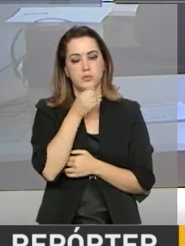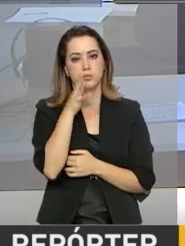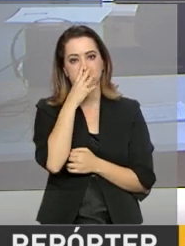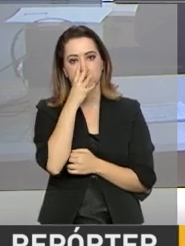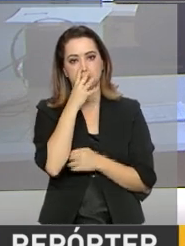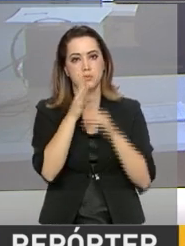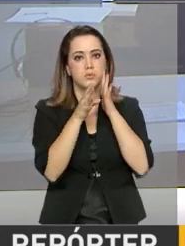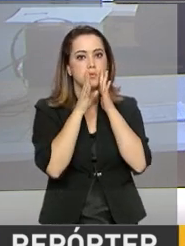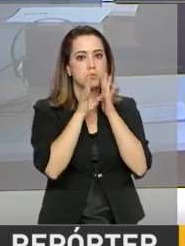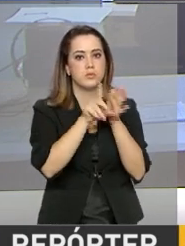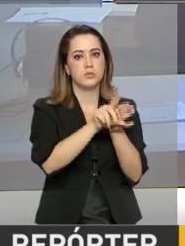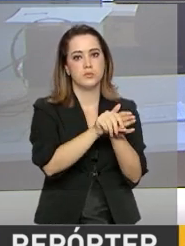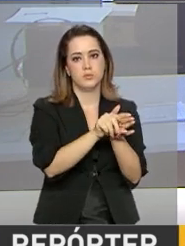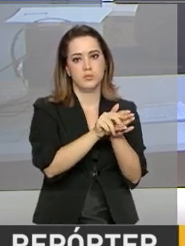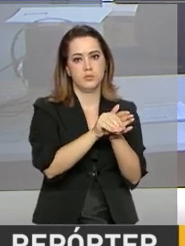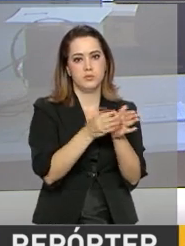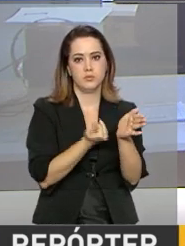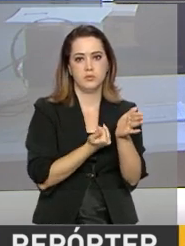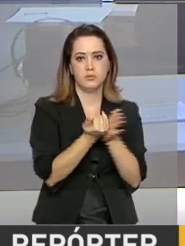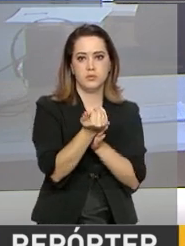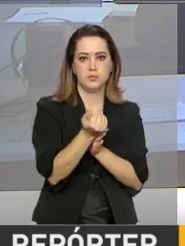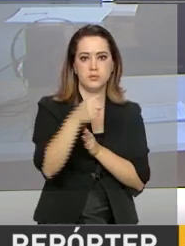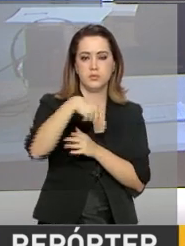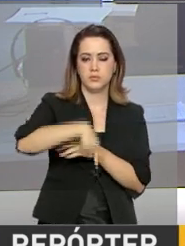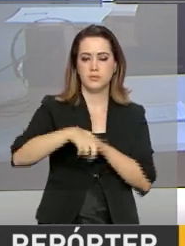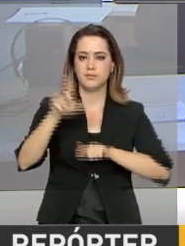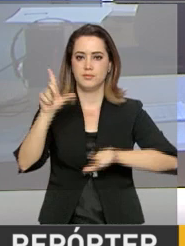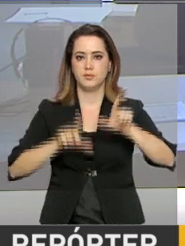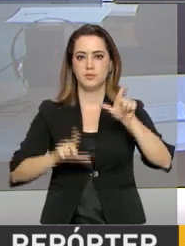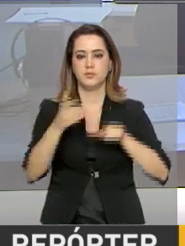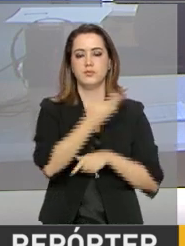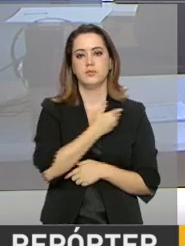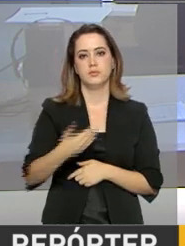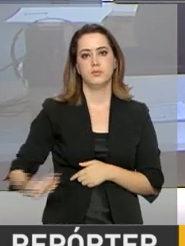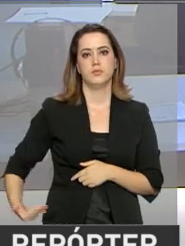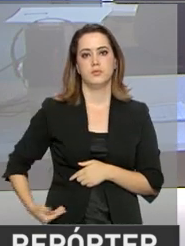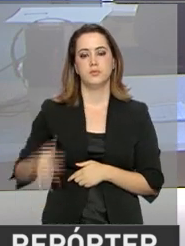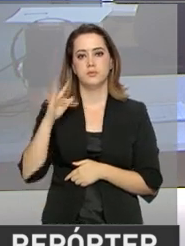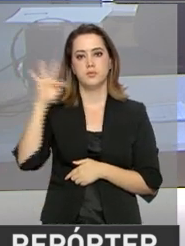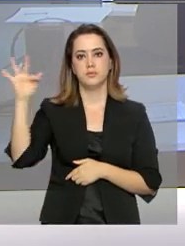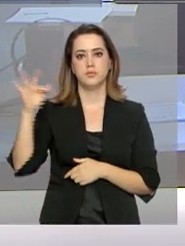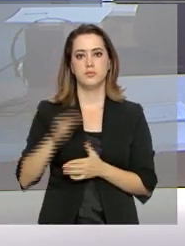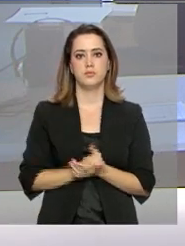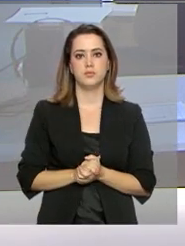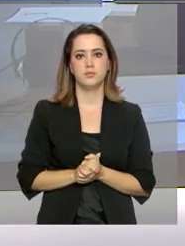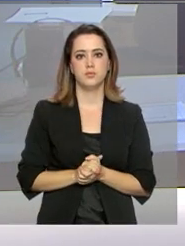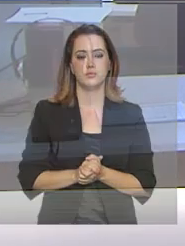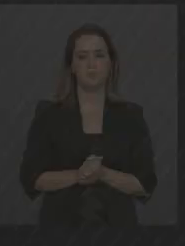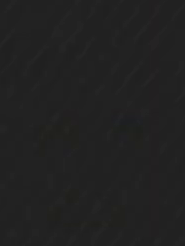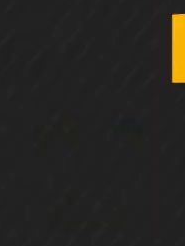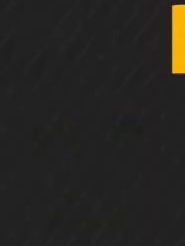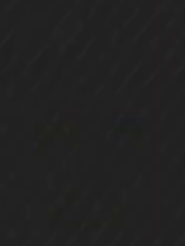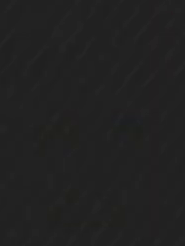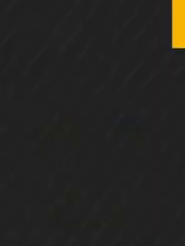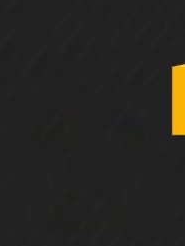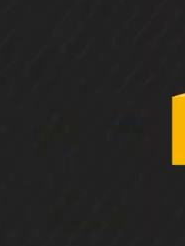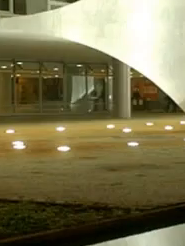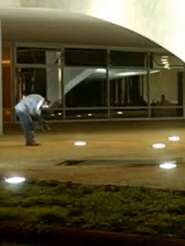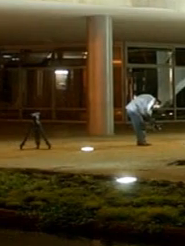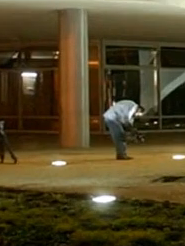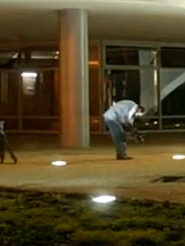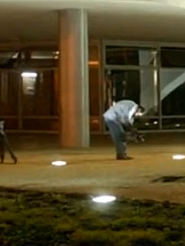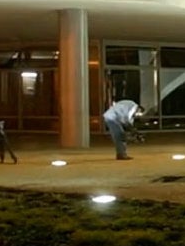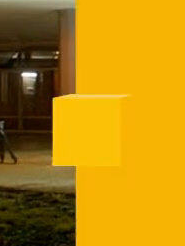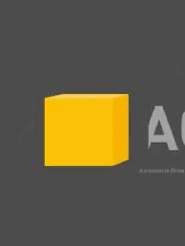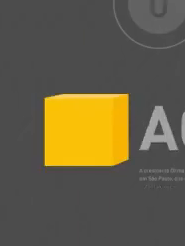acompanhe as novidades também em nossas redes sociais Continue com a gente aqui na NBR a TV do Governo Federal